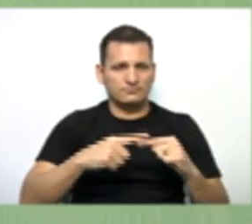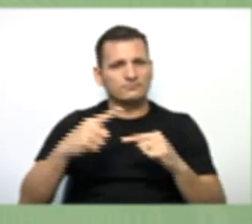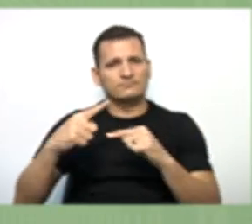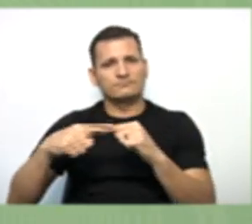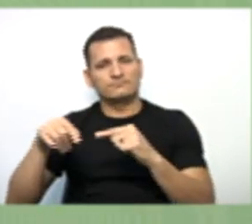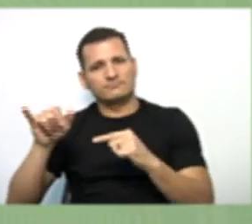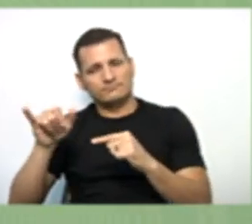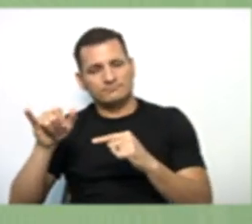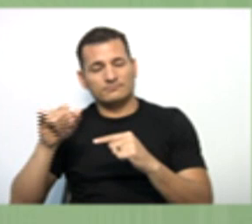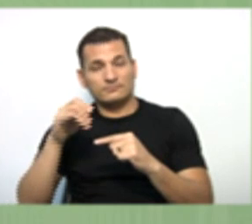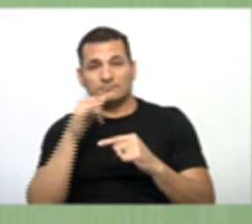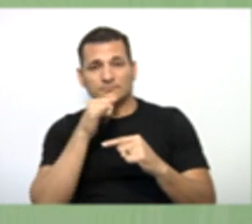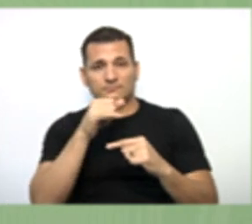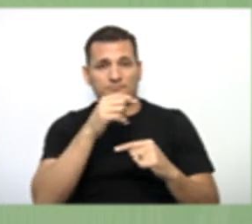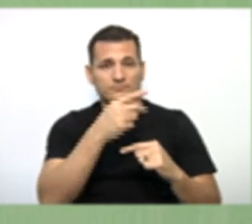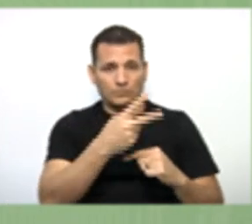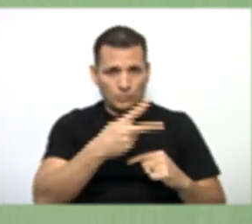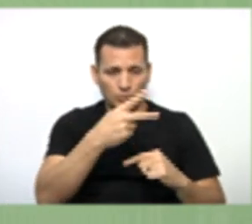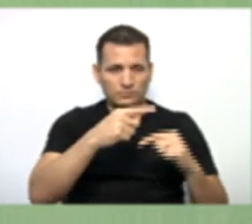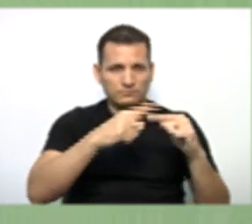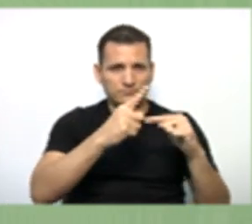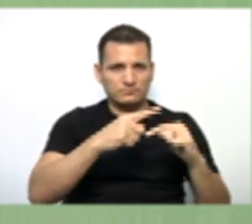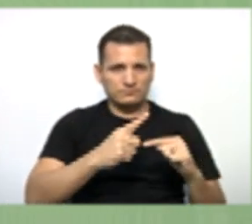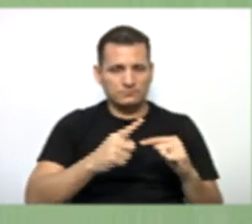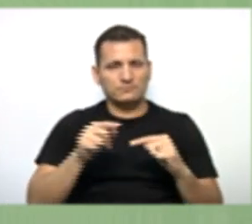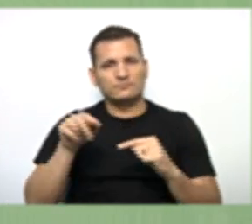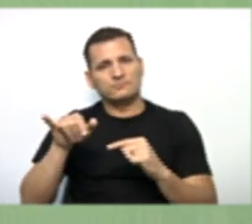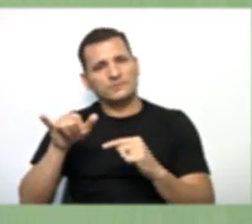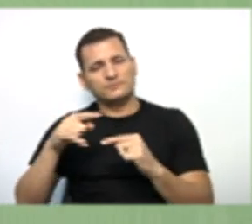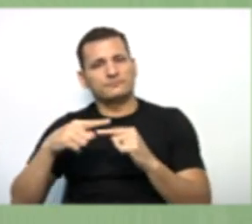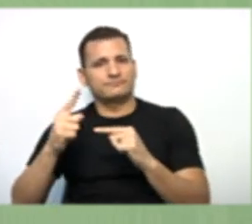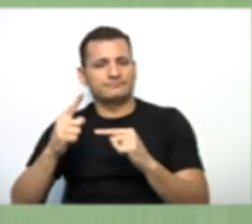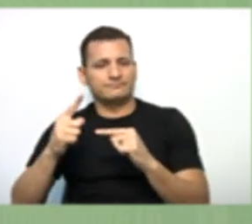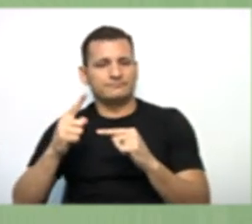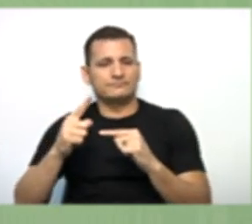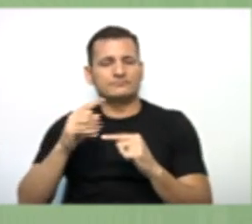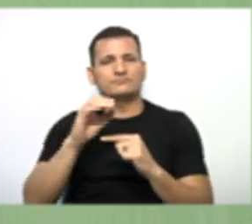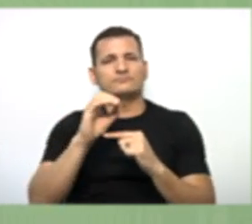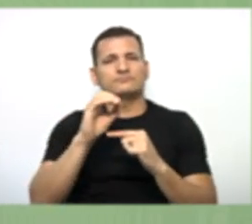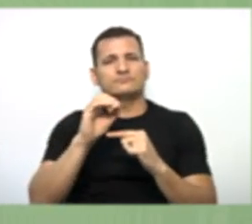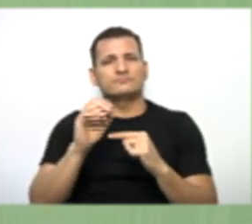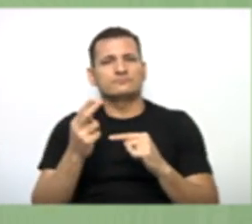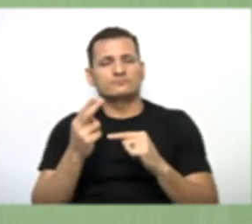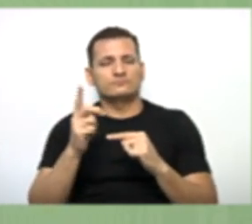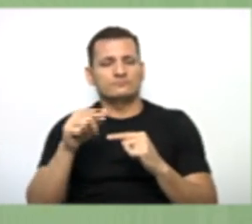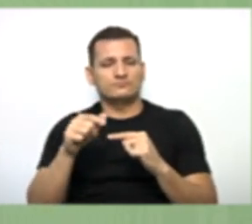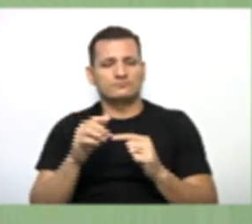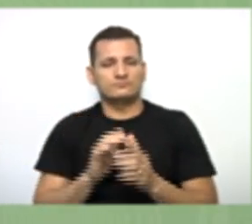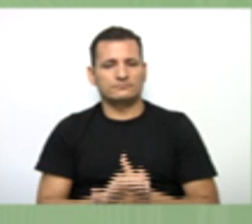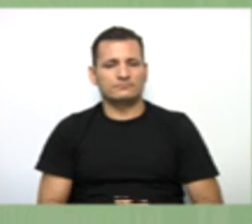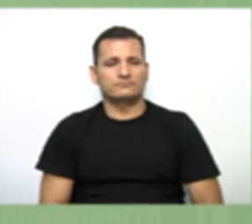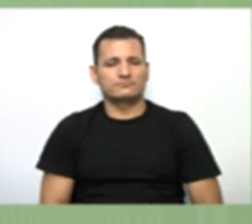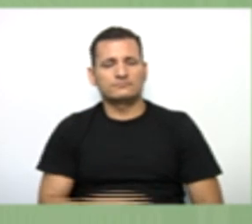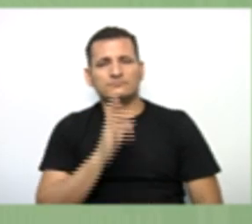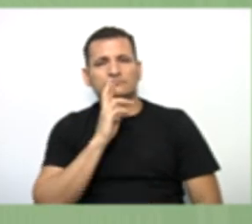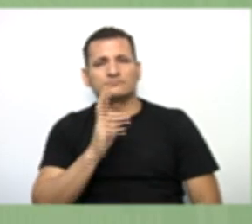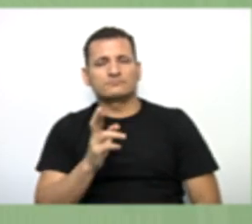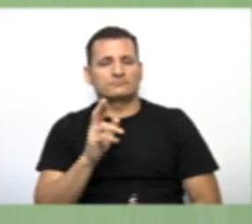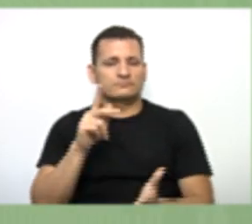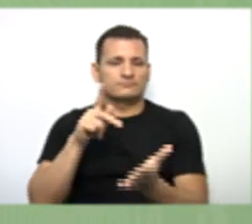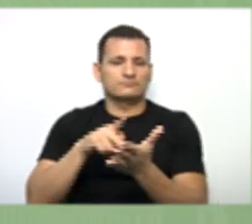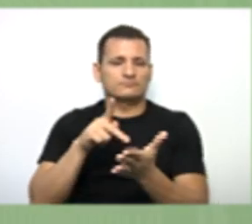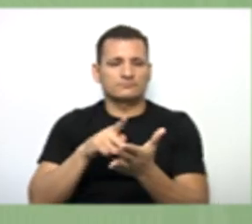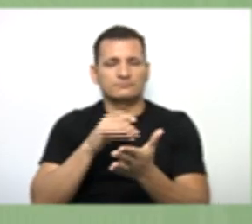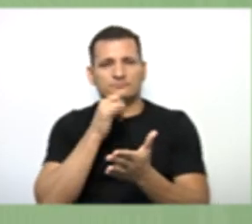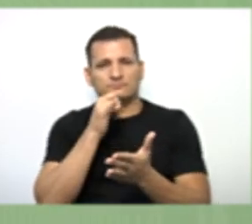estiverem desligados, né, aí o Y vai estar desligado. O que é o ou? É definido o modo que o resultado da operação será verdade